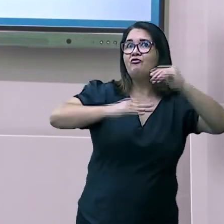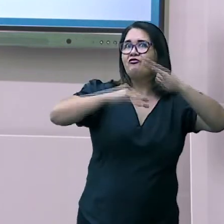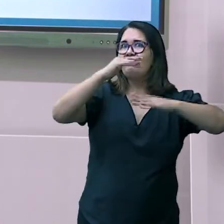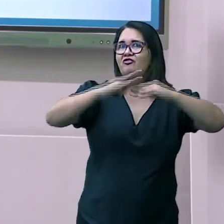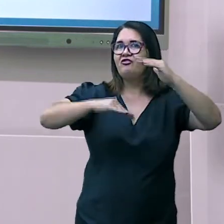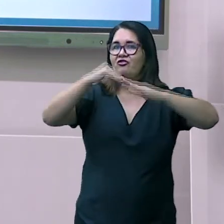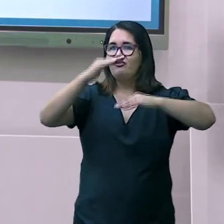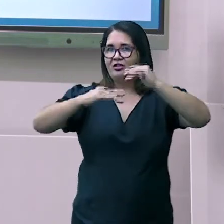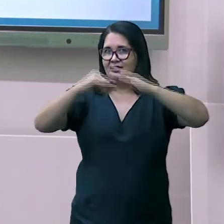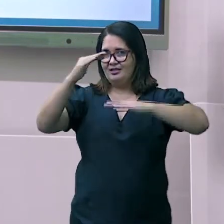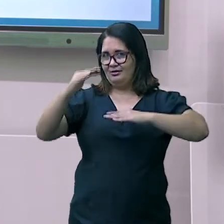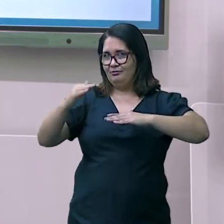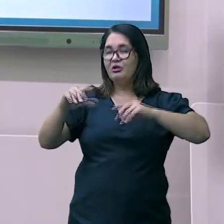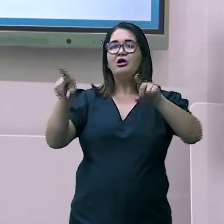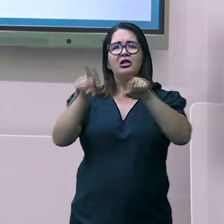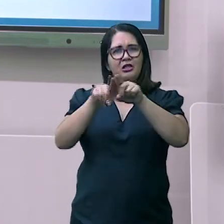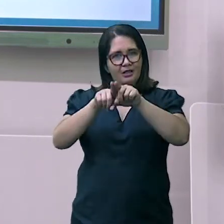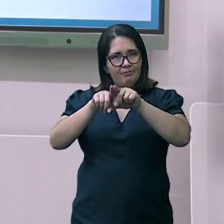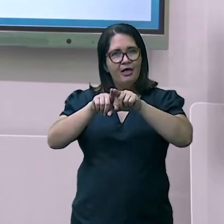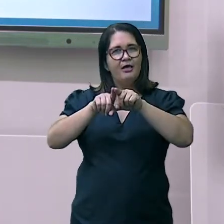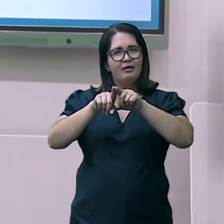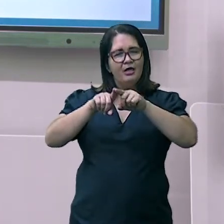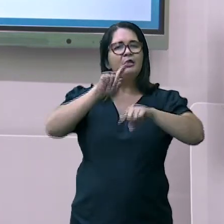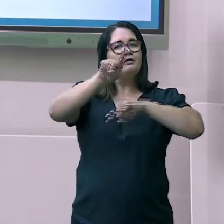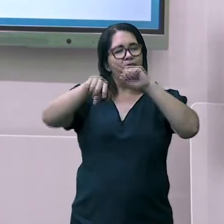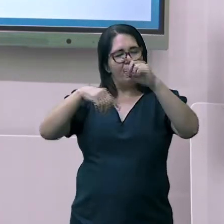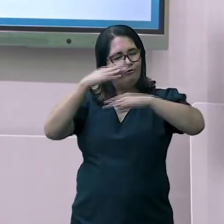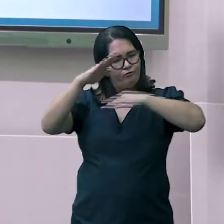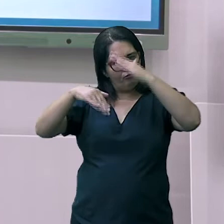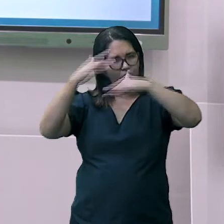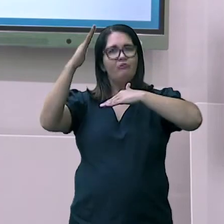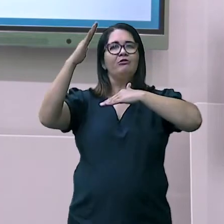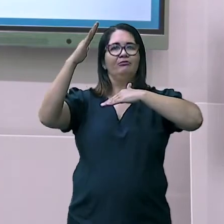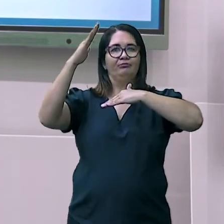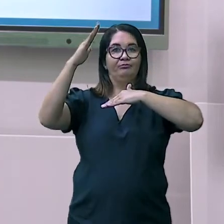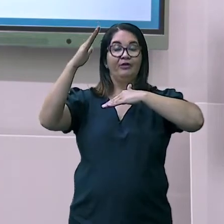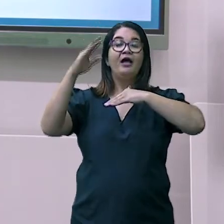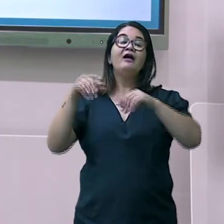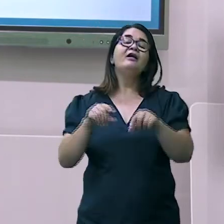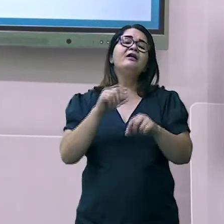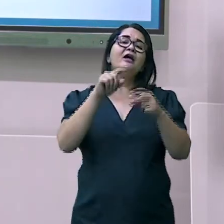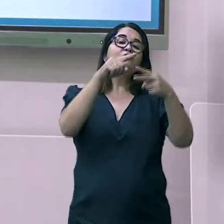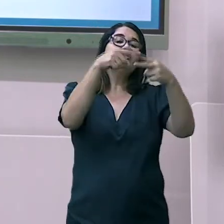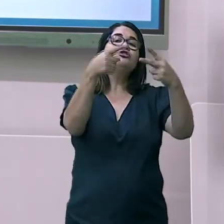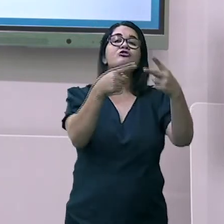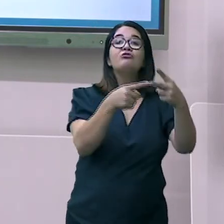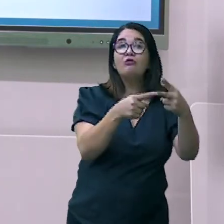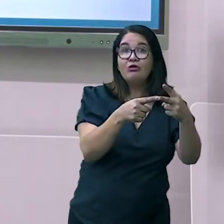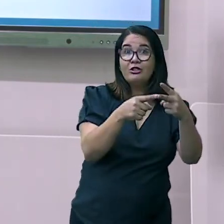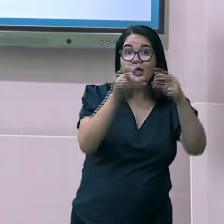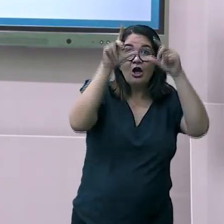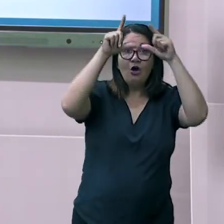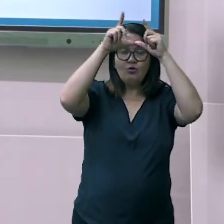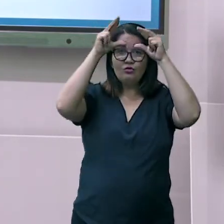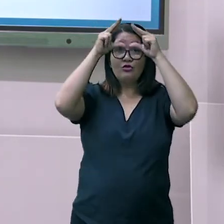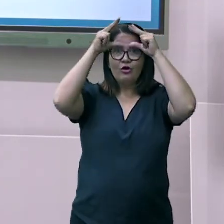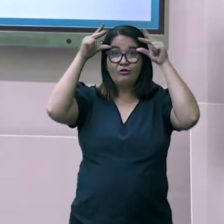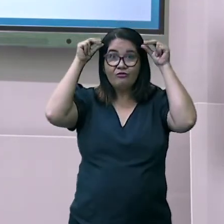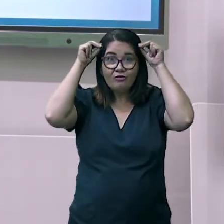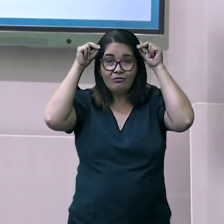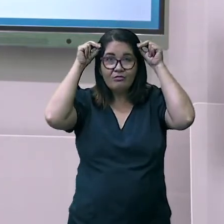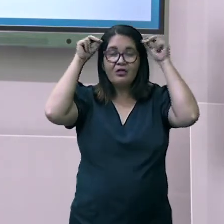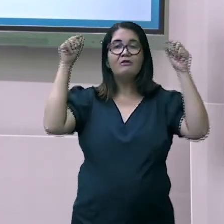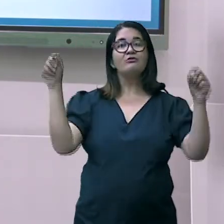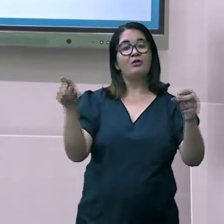de citar os enfermeiros e médicos, porque além do número ter aumentado, eles também tiveram